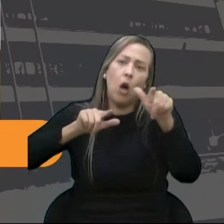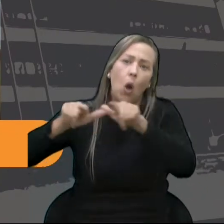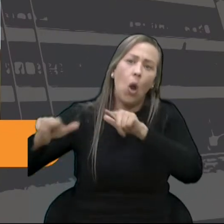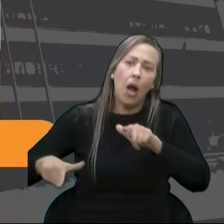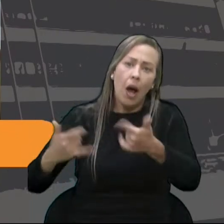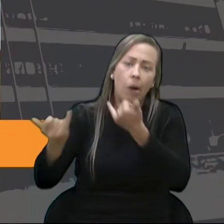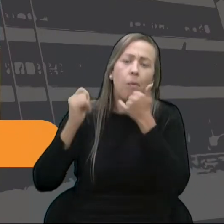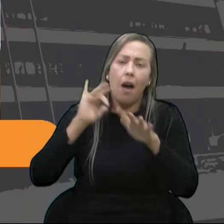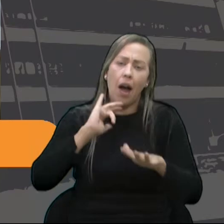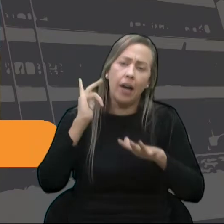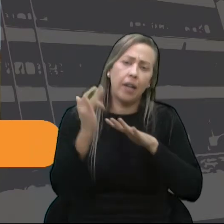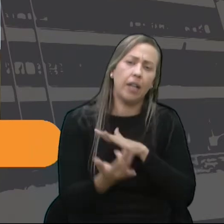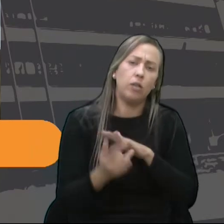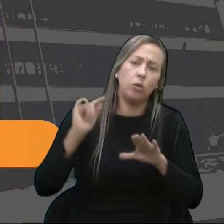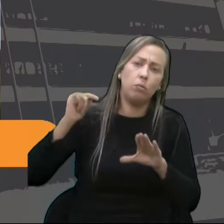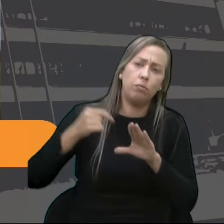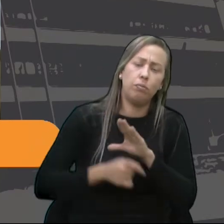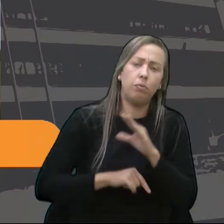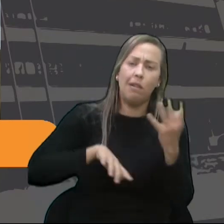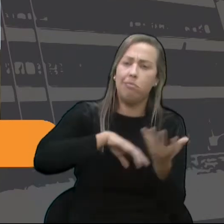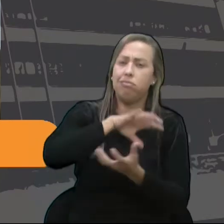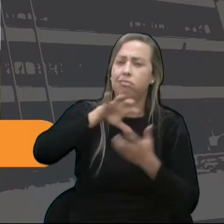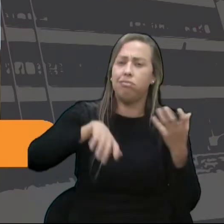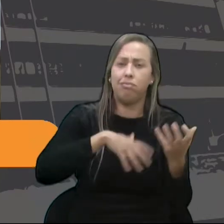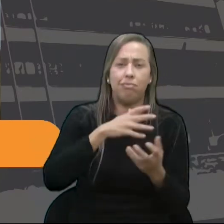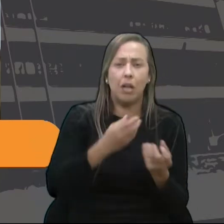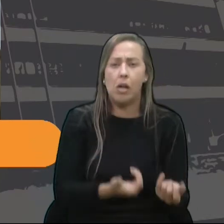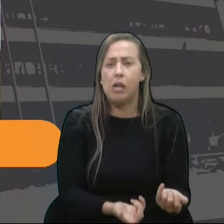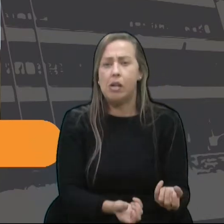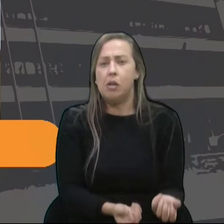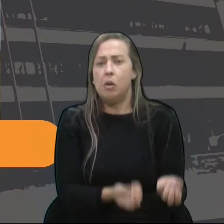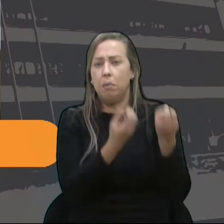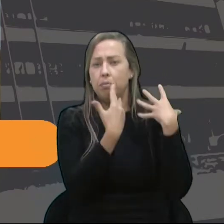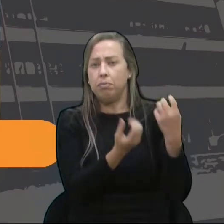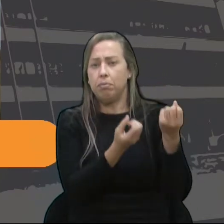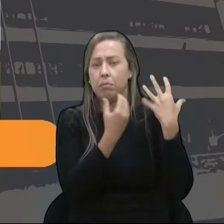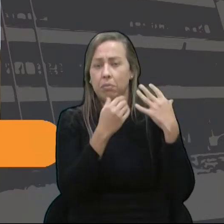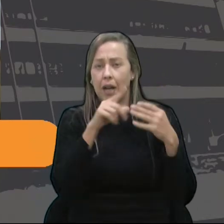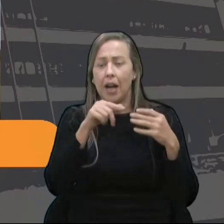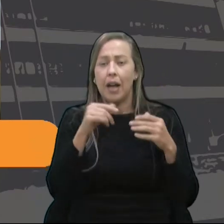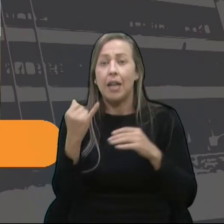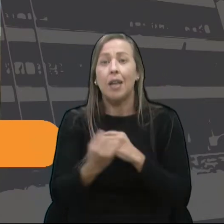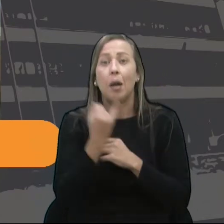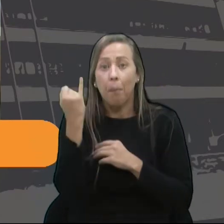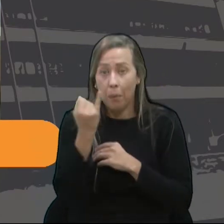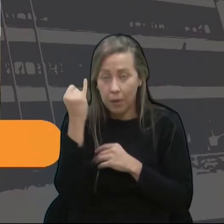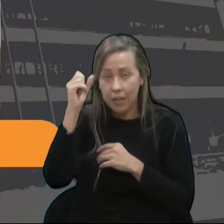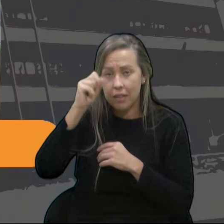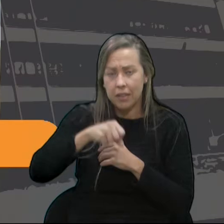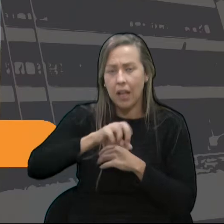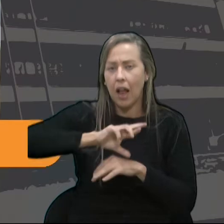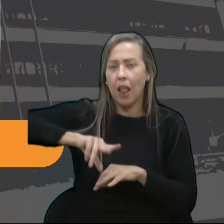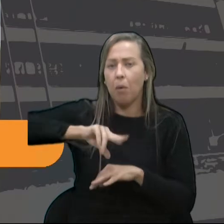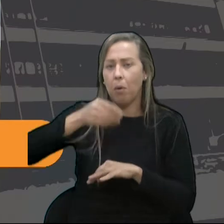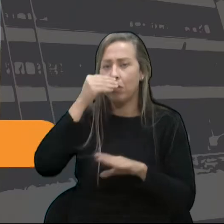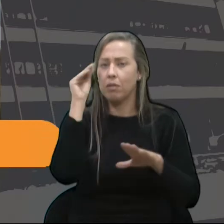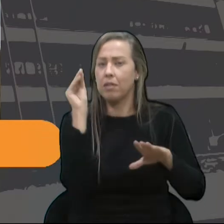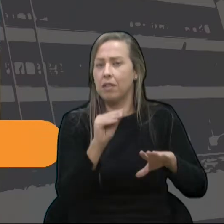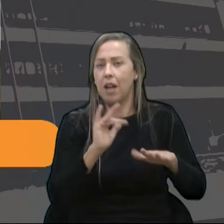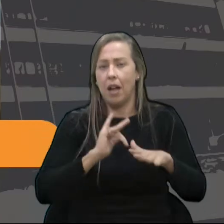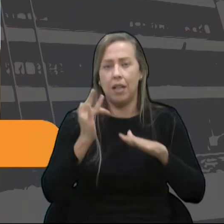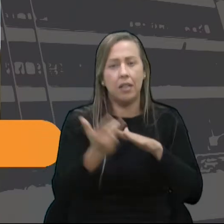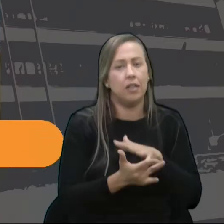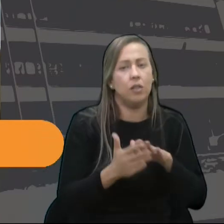as redes sociais viraram também mais um canal importante, né, não dá para a gente negar